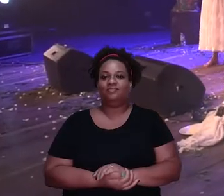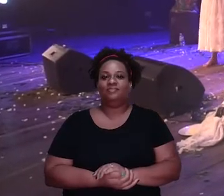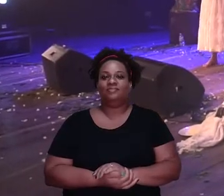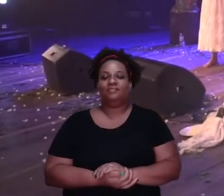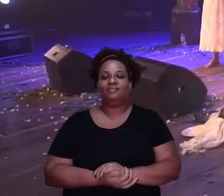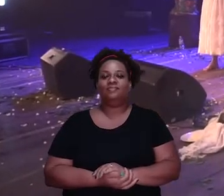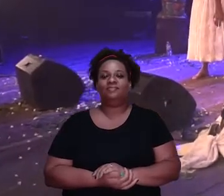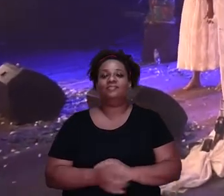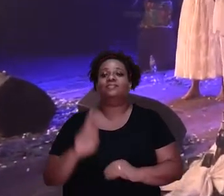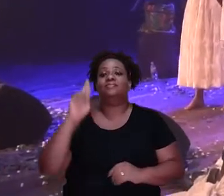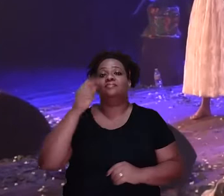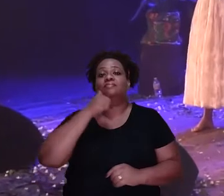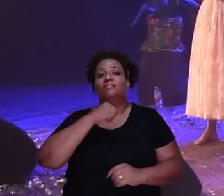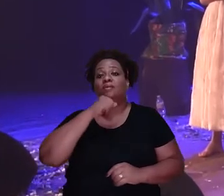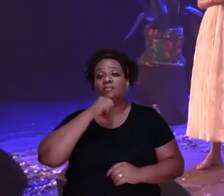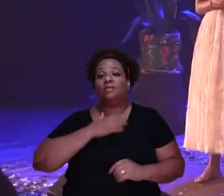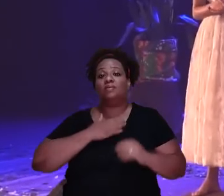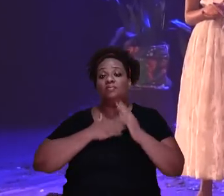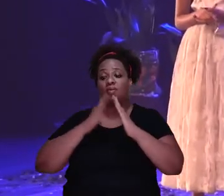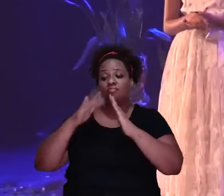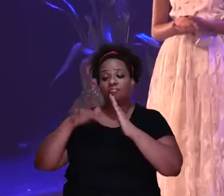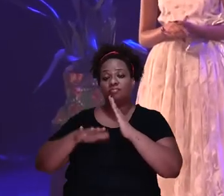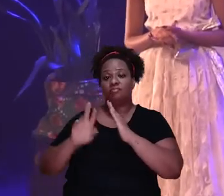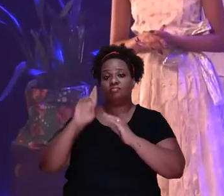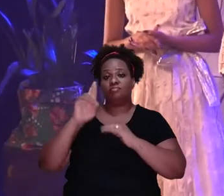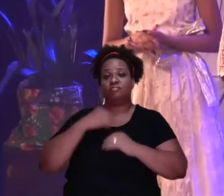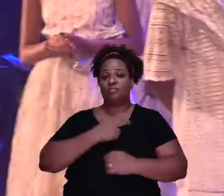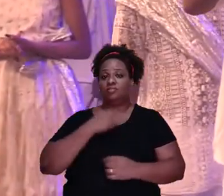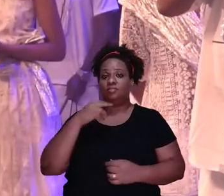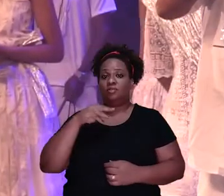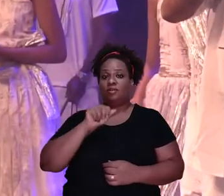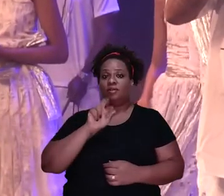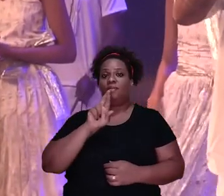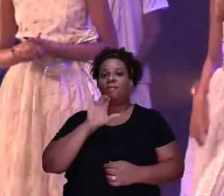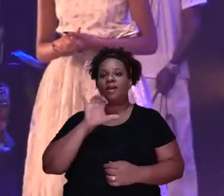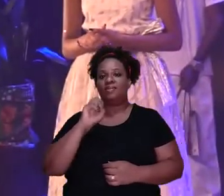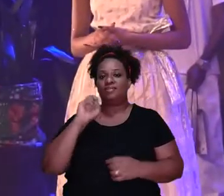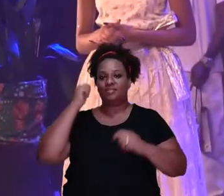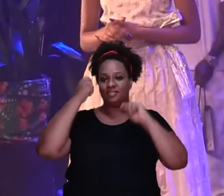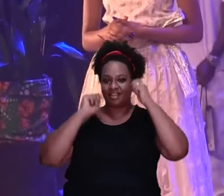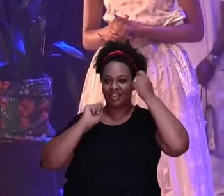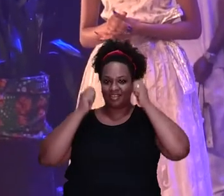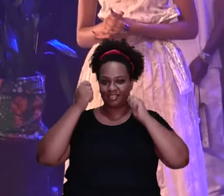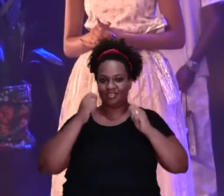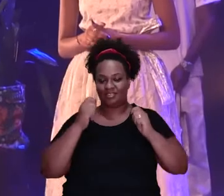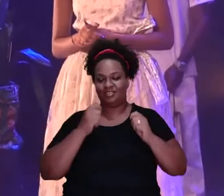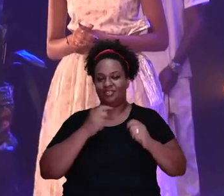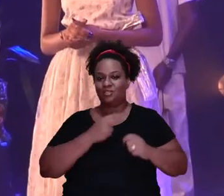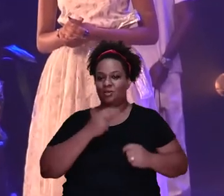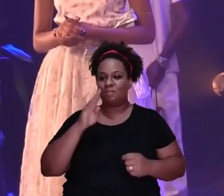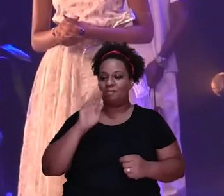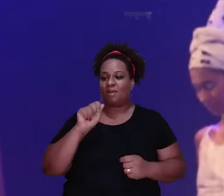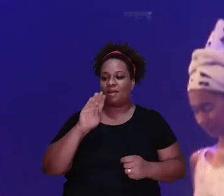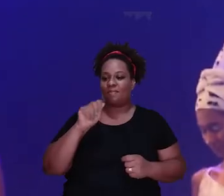nome da minha mãe é Fera em inglês céu Oxalá talabi eu sou Márcio ras também nome artístico mas